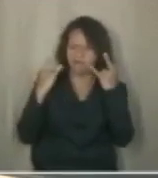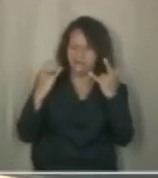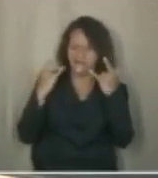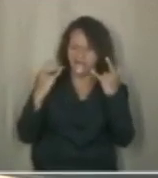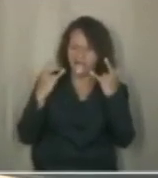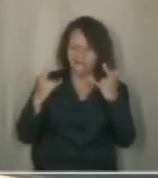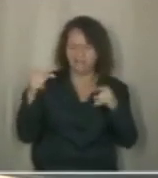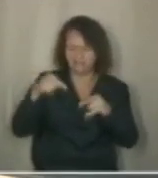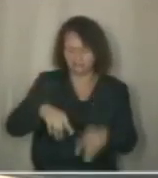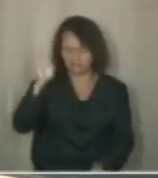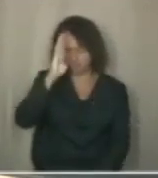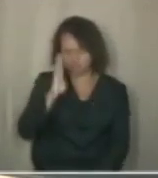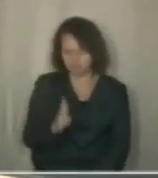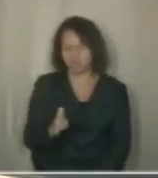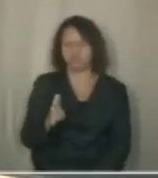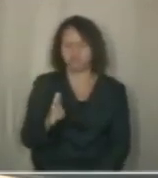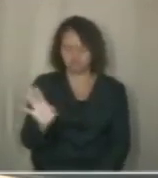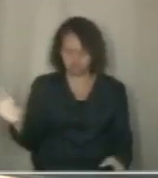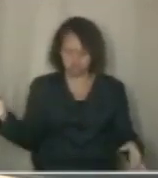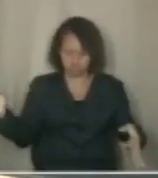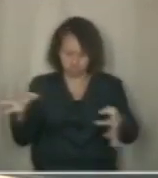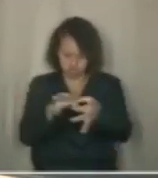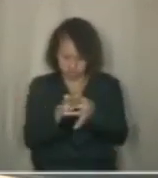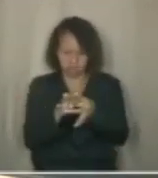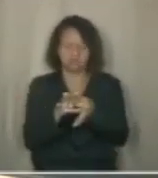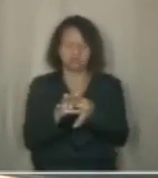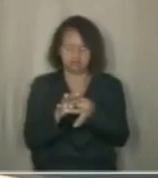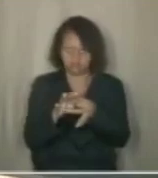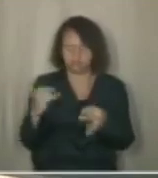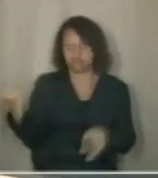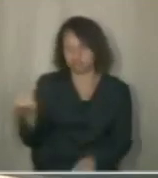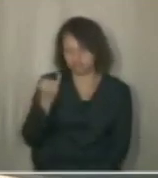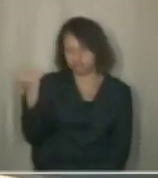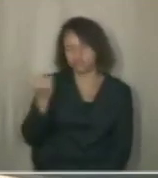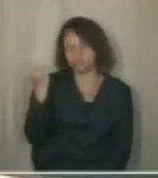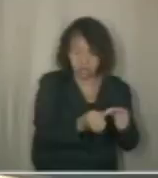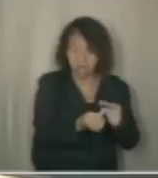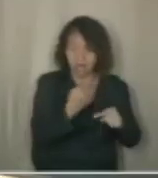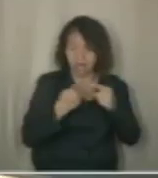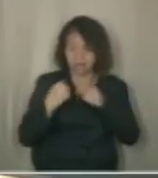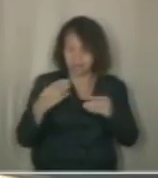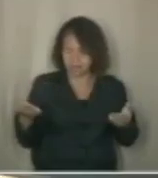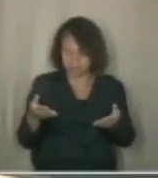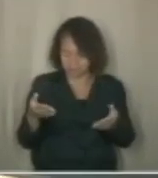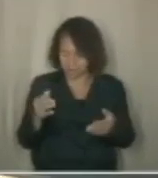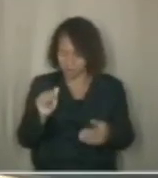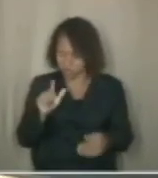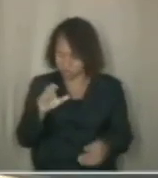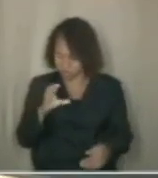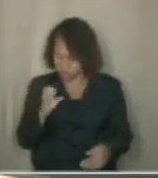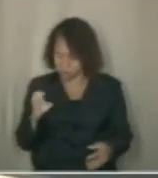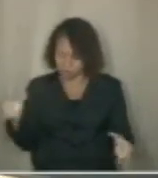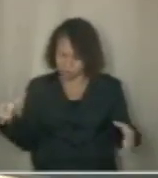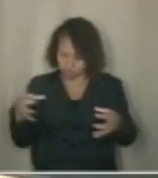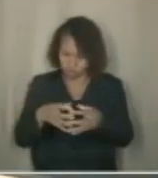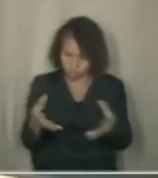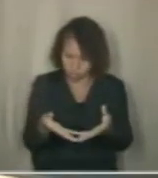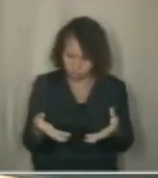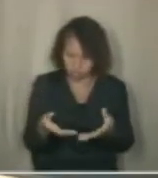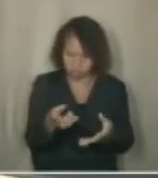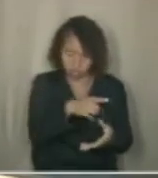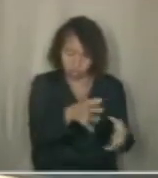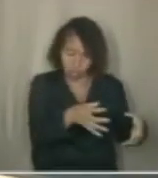fazendo uma junção importante de ritmos que ajuntar rock